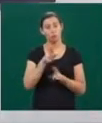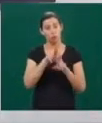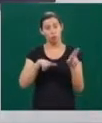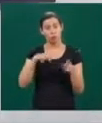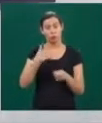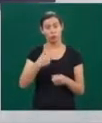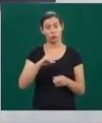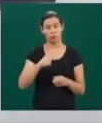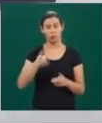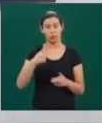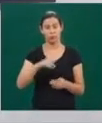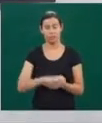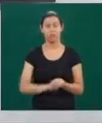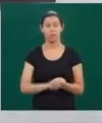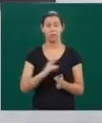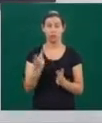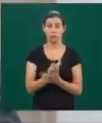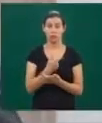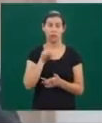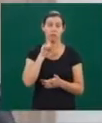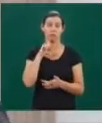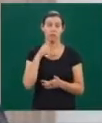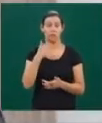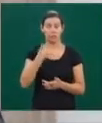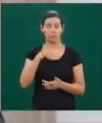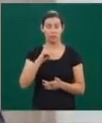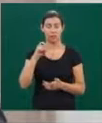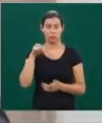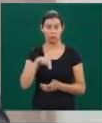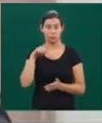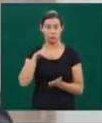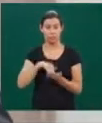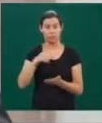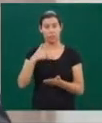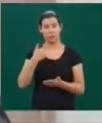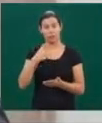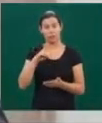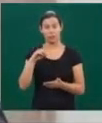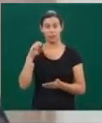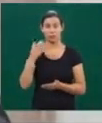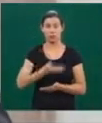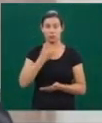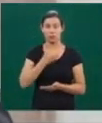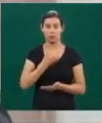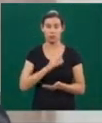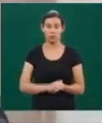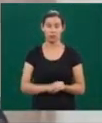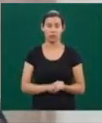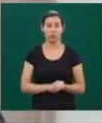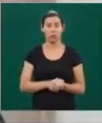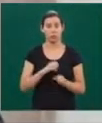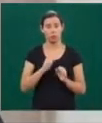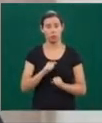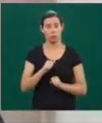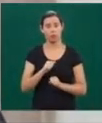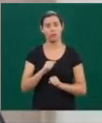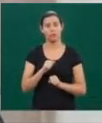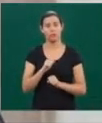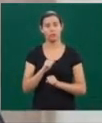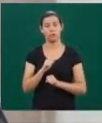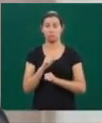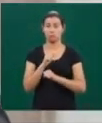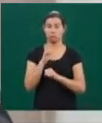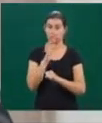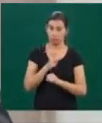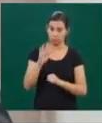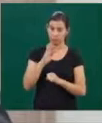dias 10 de novembro e 10 de dezembro. Podem participar alunos dos cursos de graduação e pós-graduação da universidade. Ao